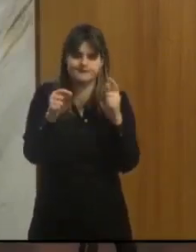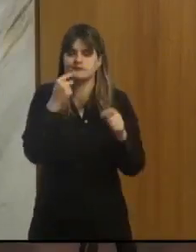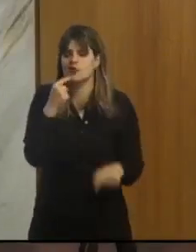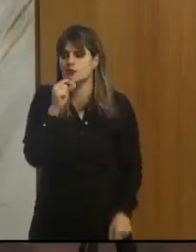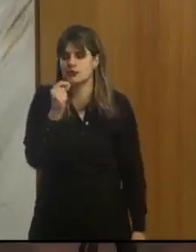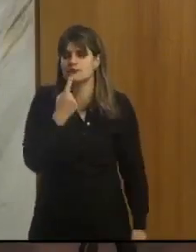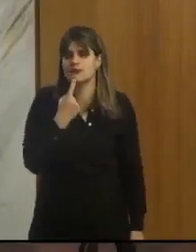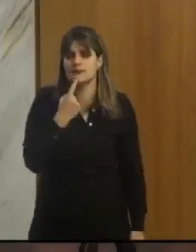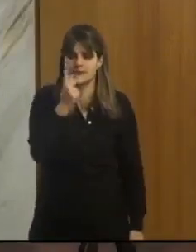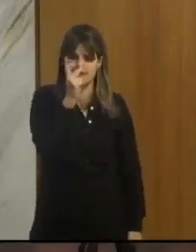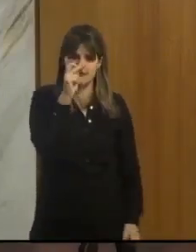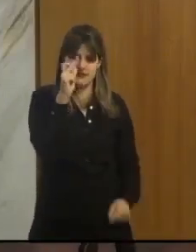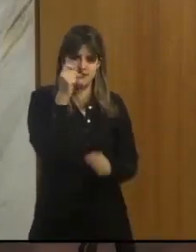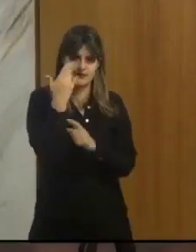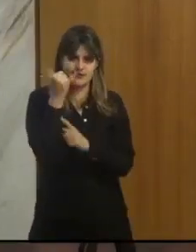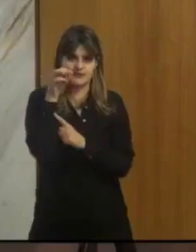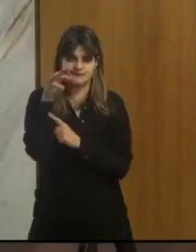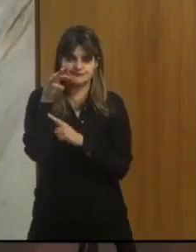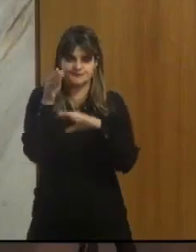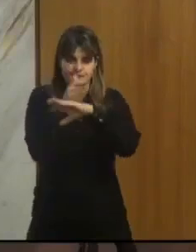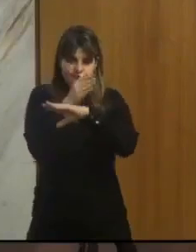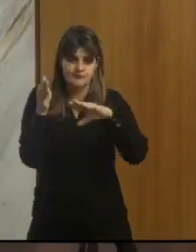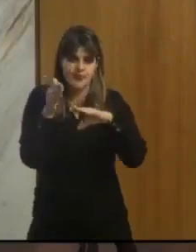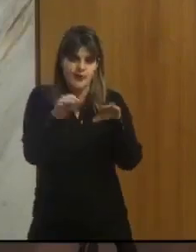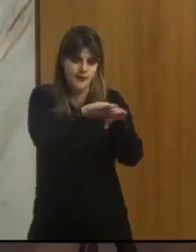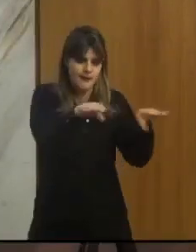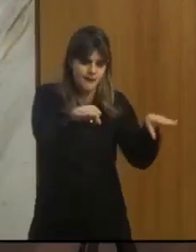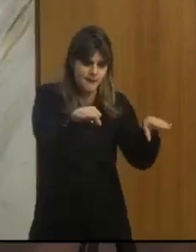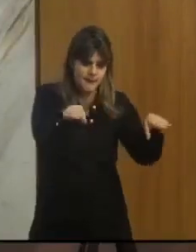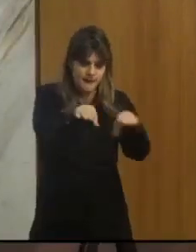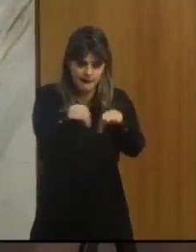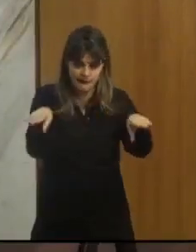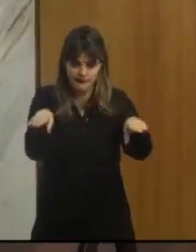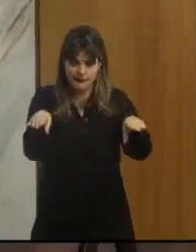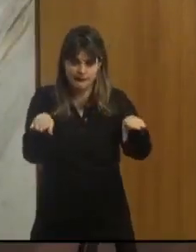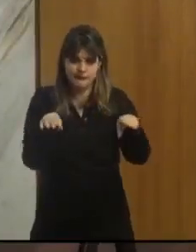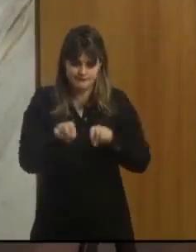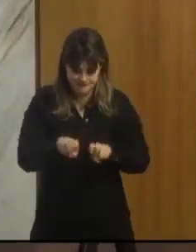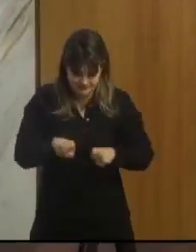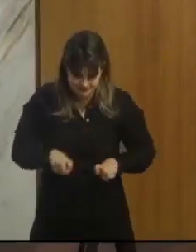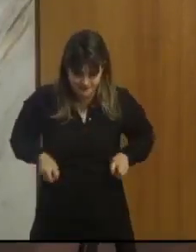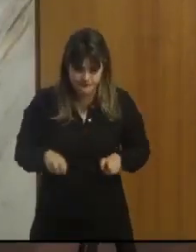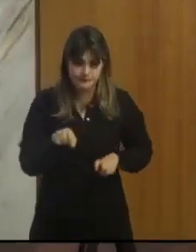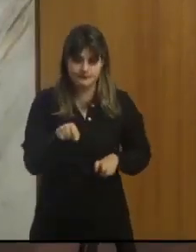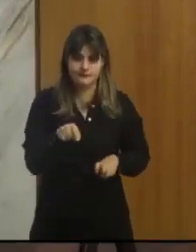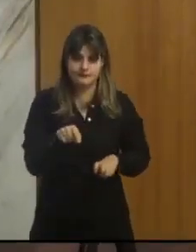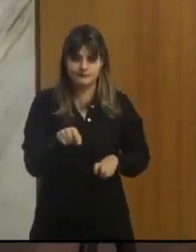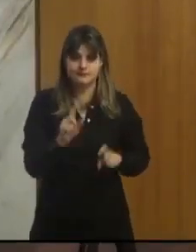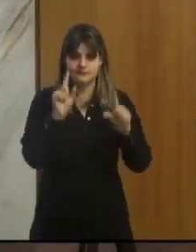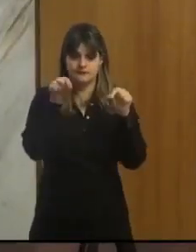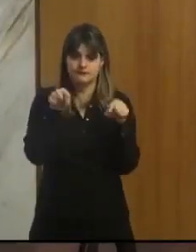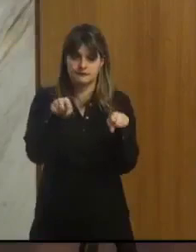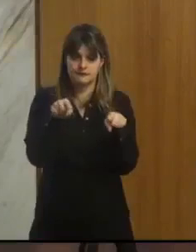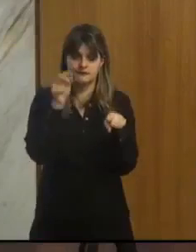o varandim que separa a parte do altar da parte do povo na igreja.